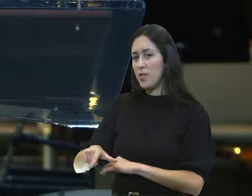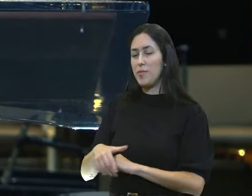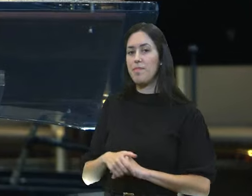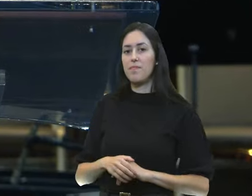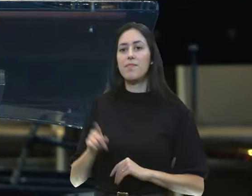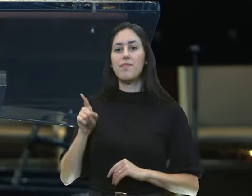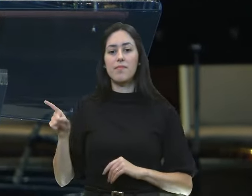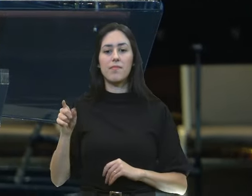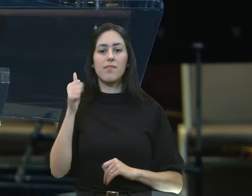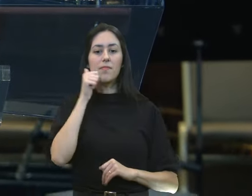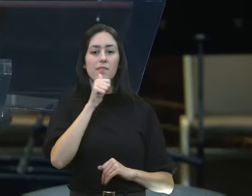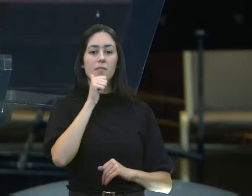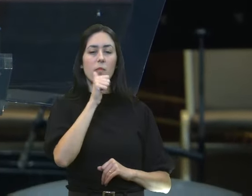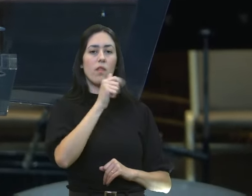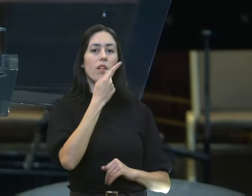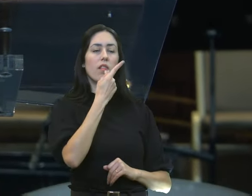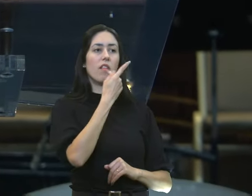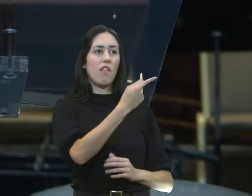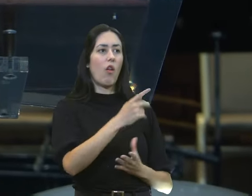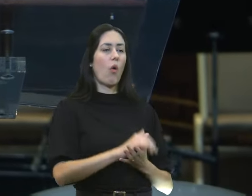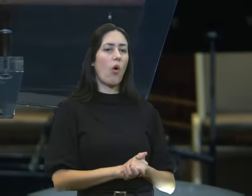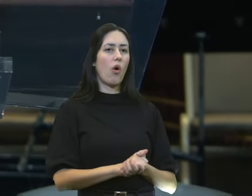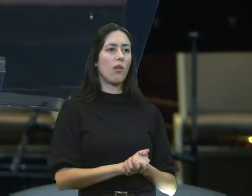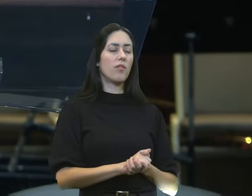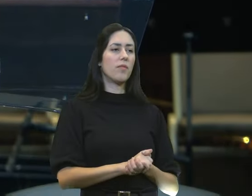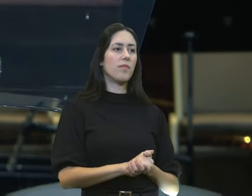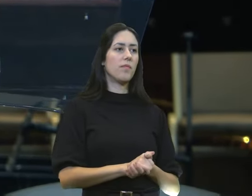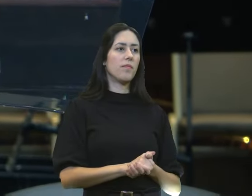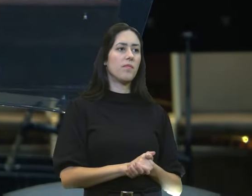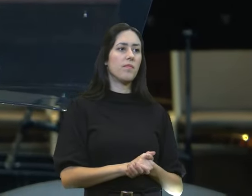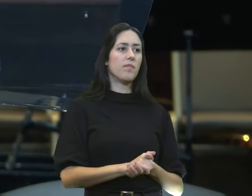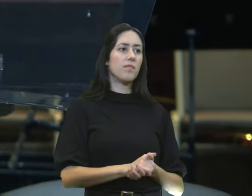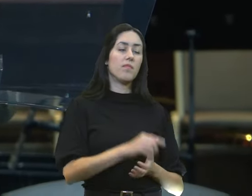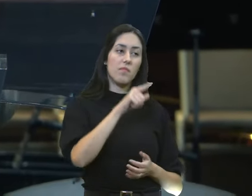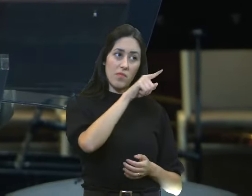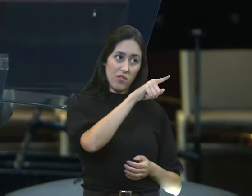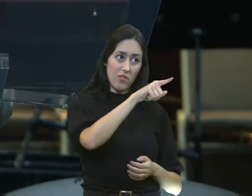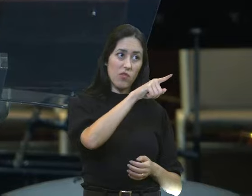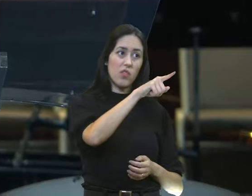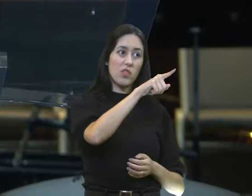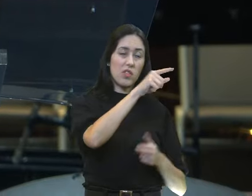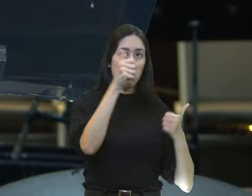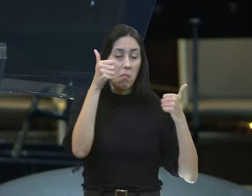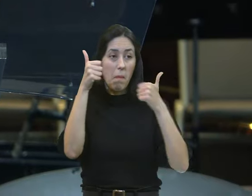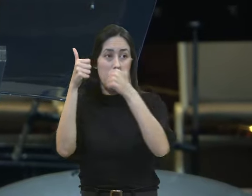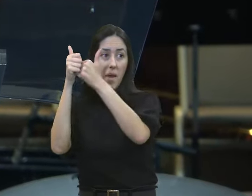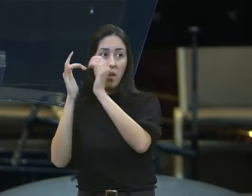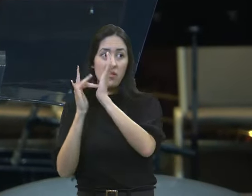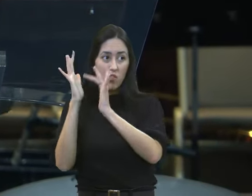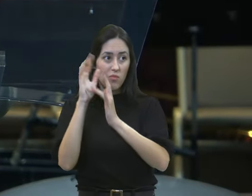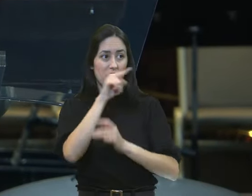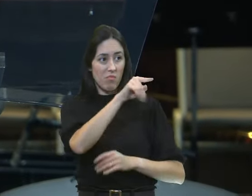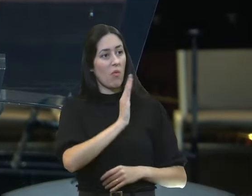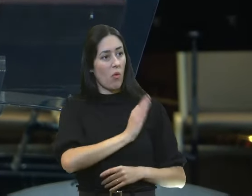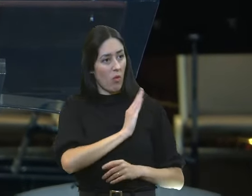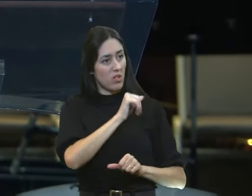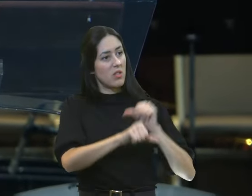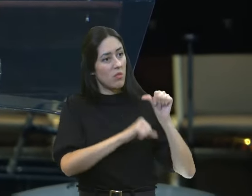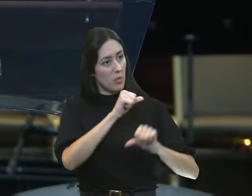E ela disse: porque você está se aproximando de Jesus, porque você está com o coração